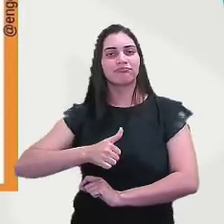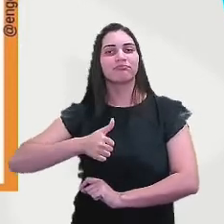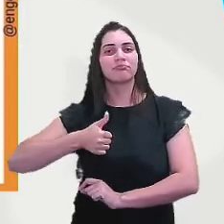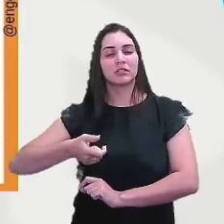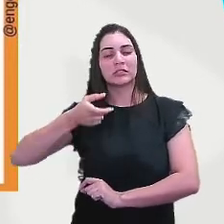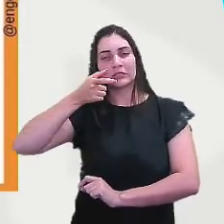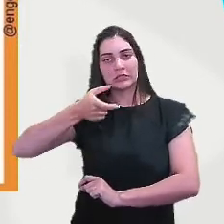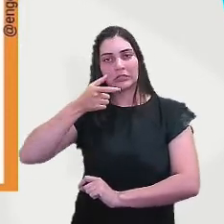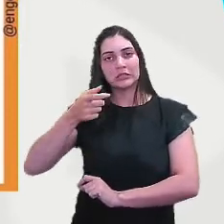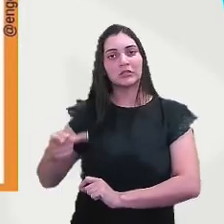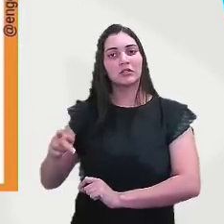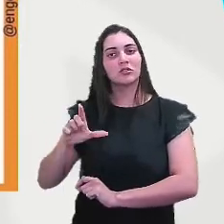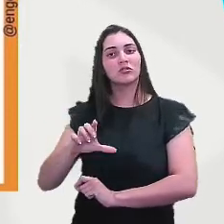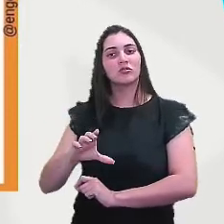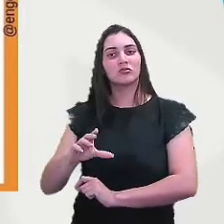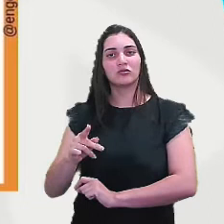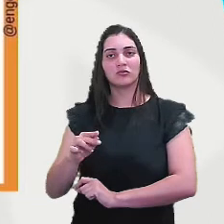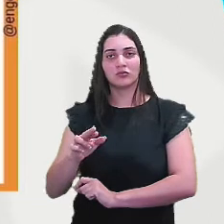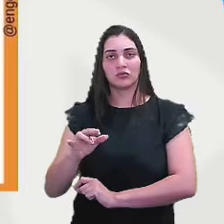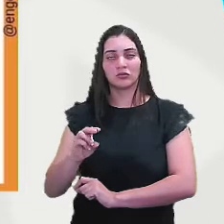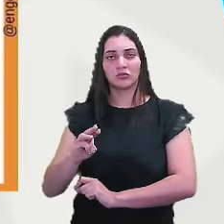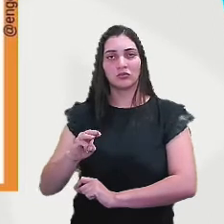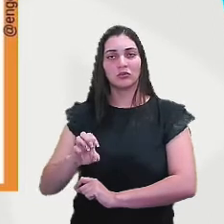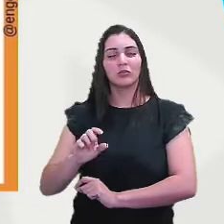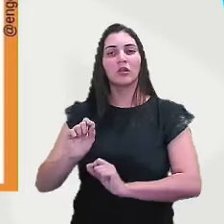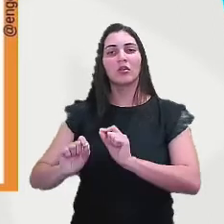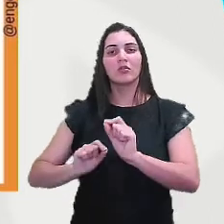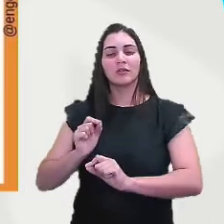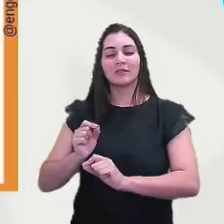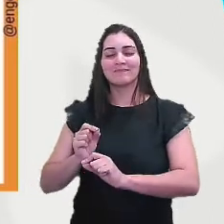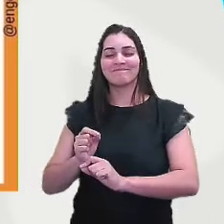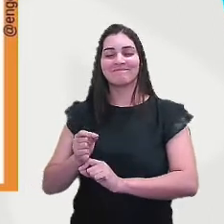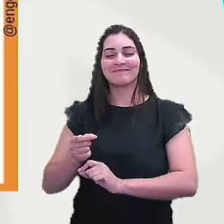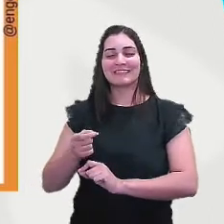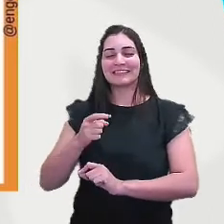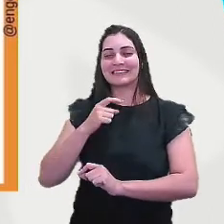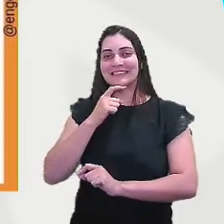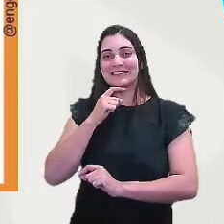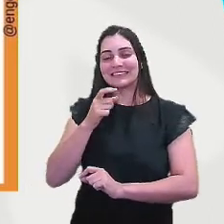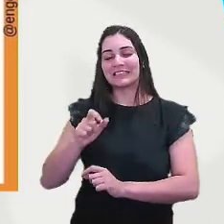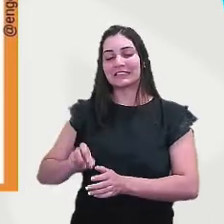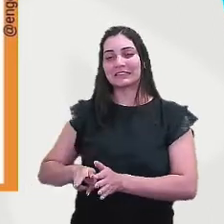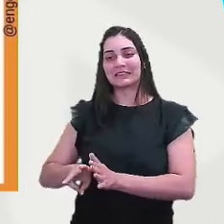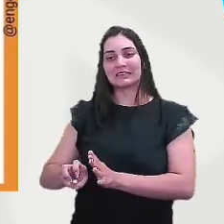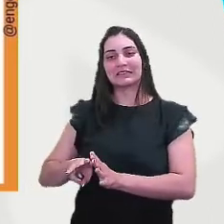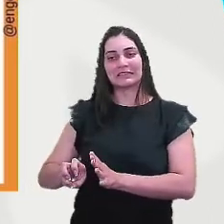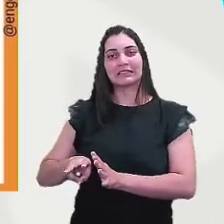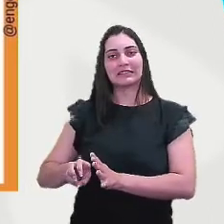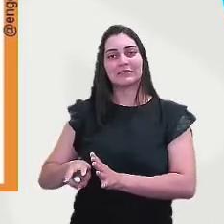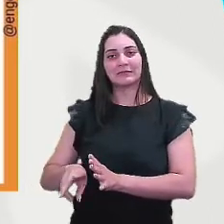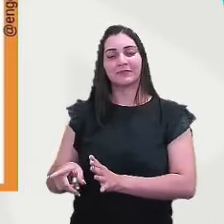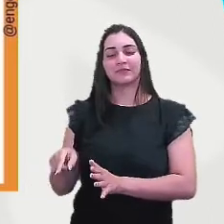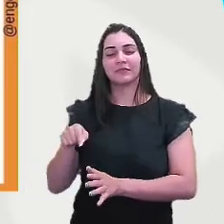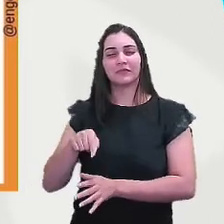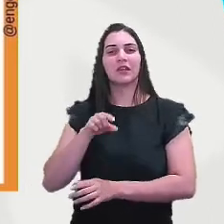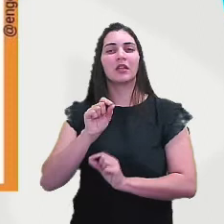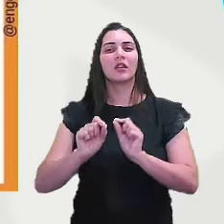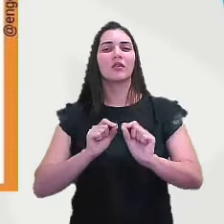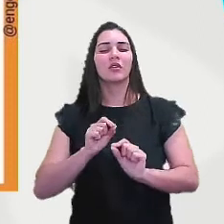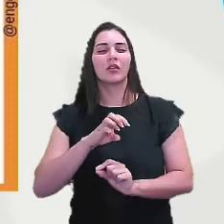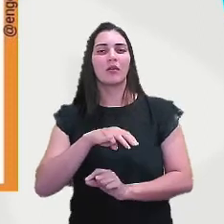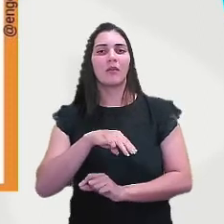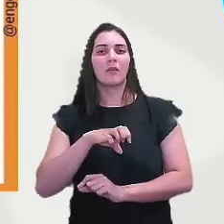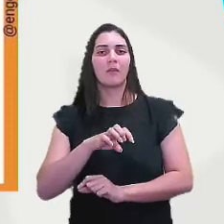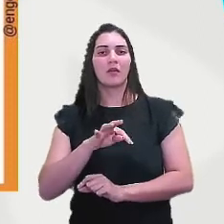desse churume, que não será o quê? Um agente de contaminação do lençol freático. E aí, ó, o metano, né? Vocês sabem